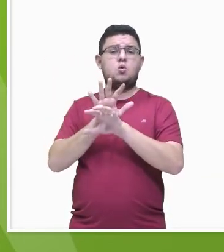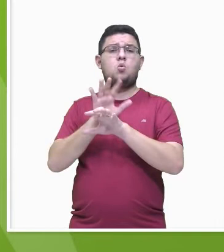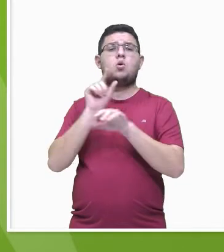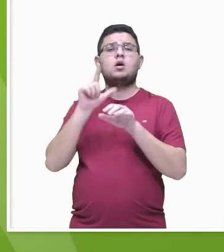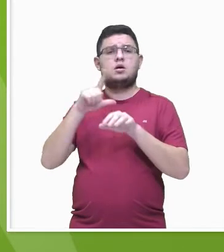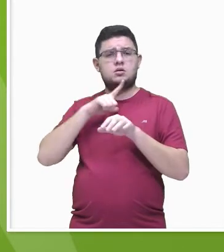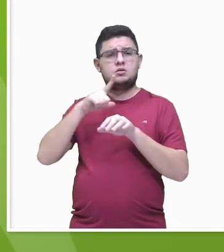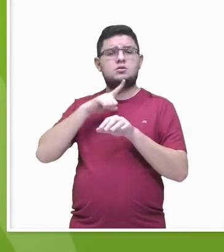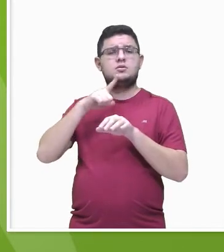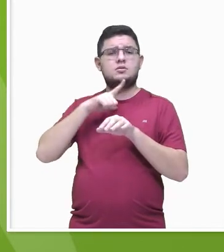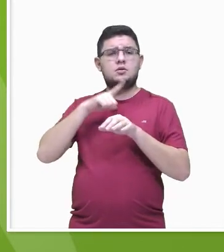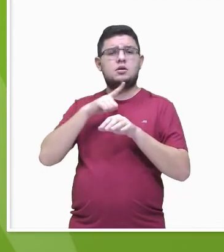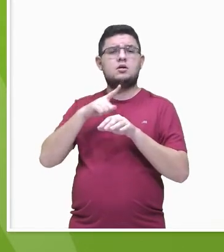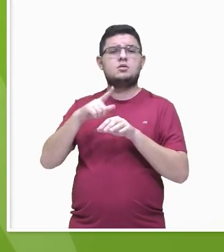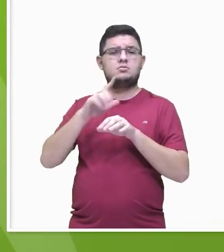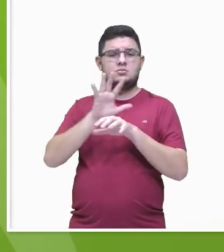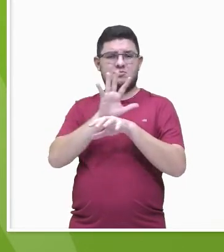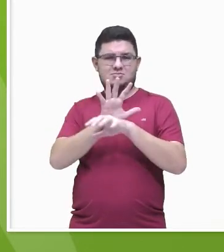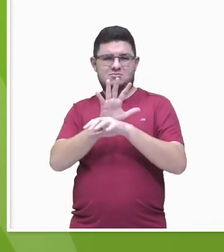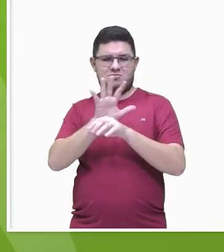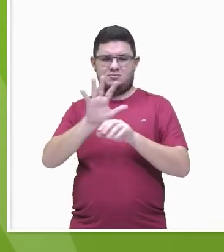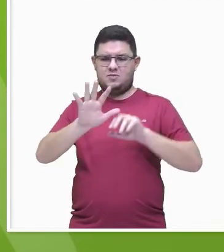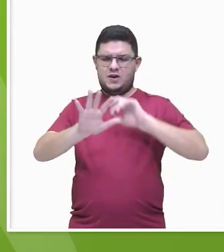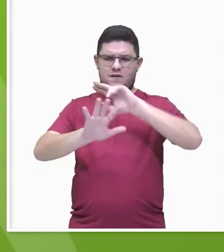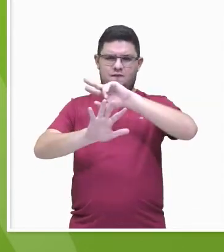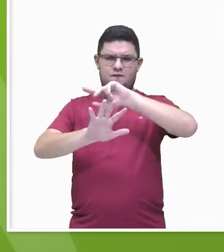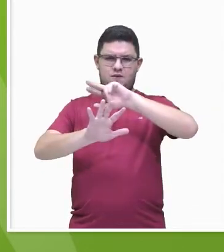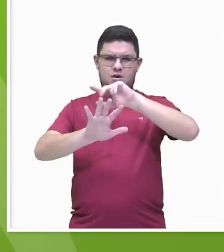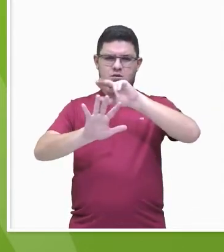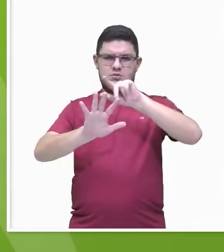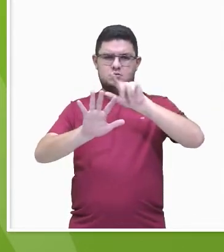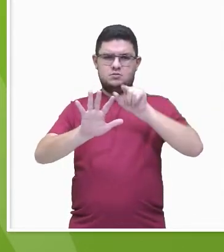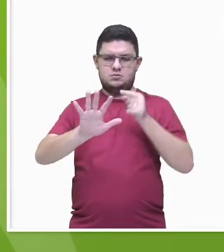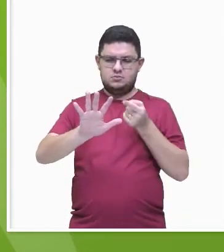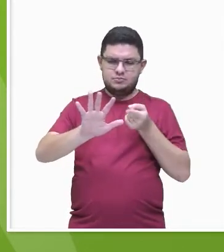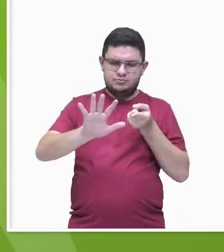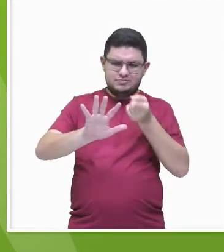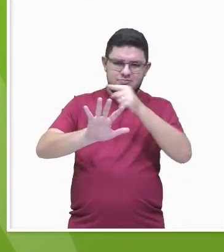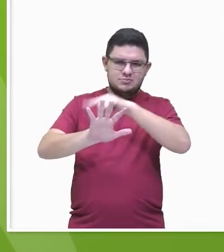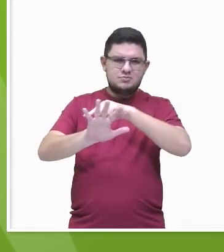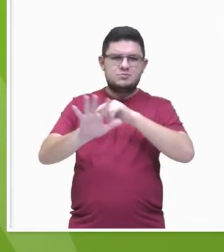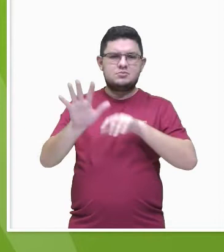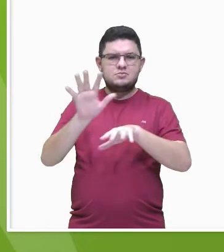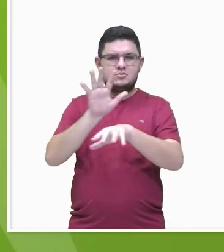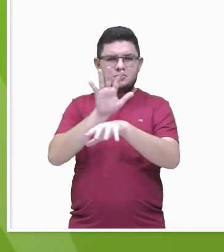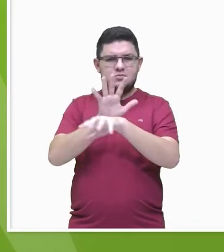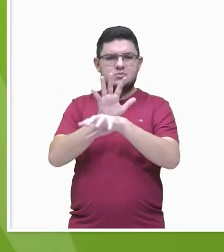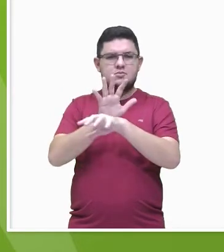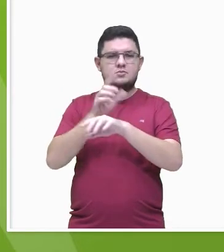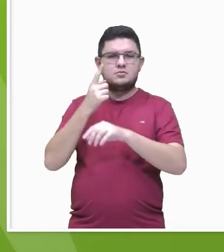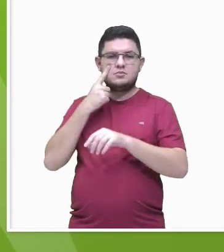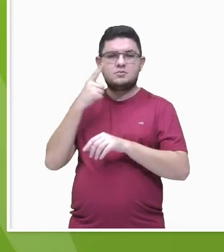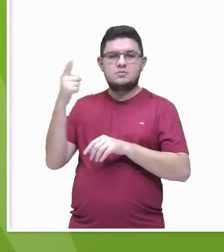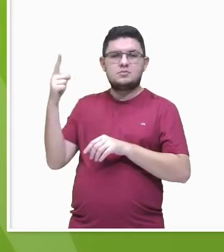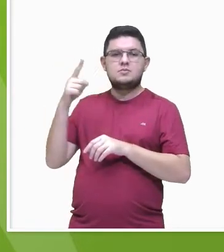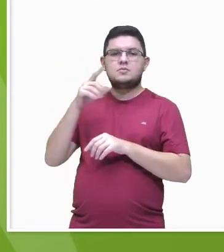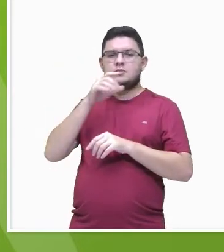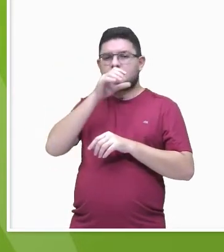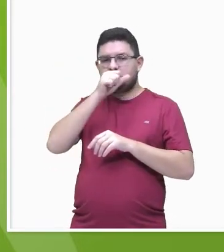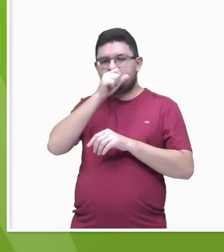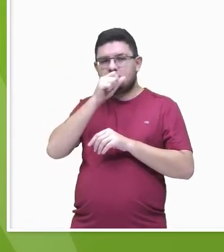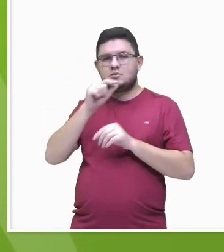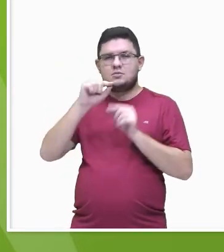também vai ter a sua pele cheia de espinhos, tá vendo aqui, ó? Esses espinhos aqui que são chamados espinhos móveis,